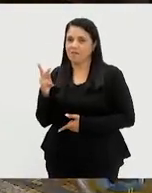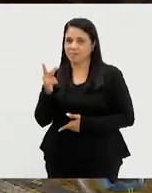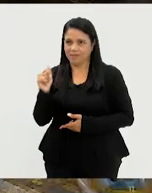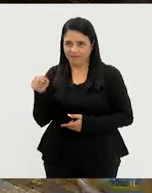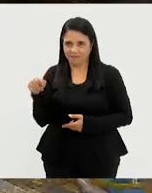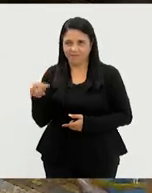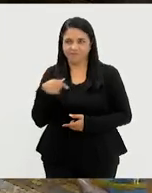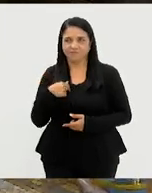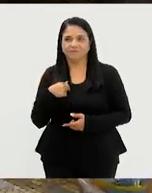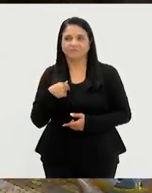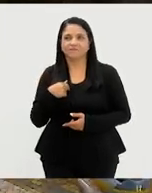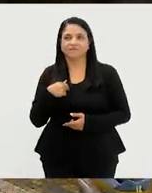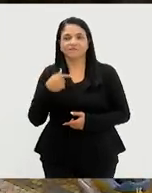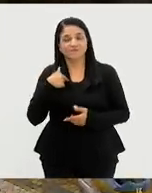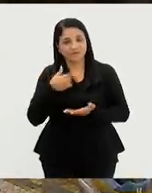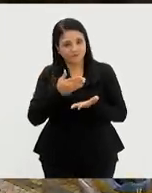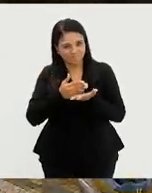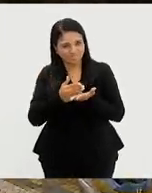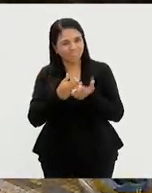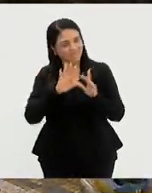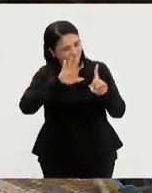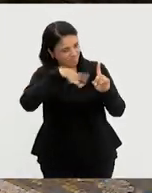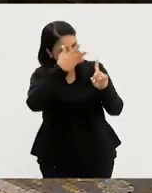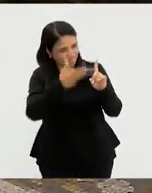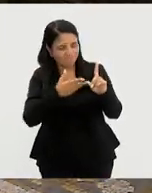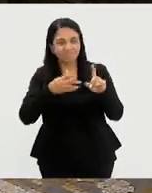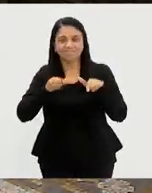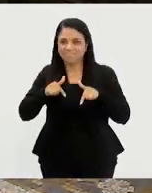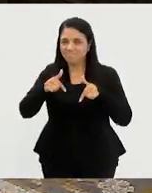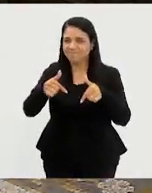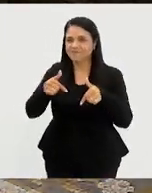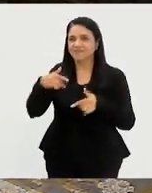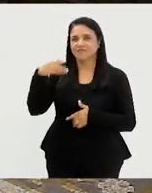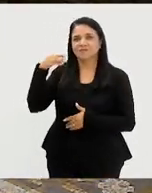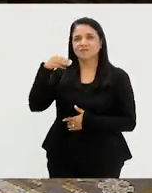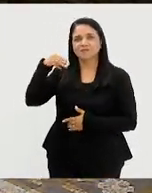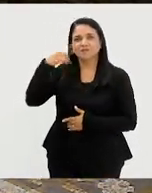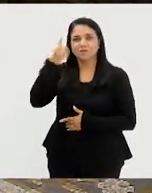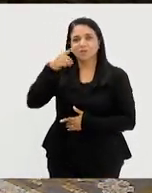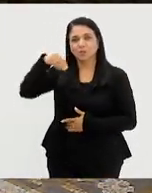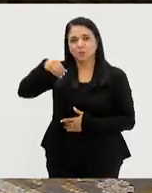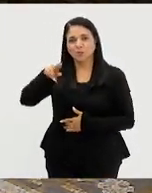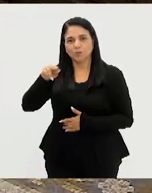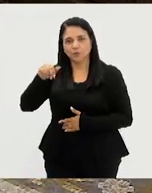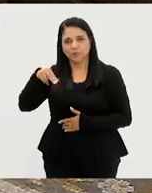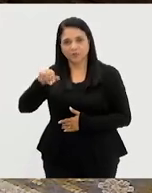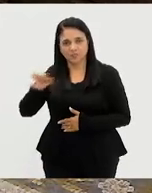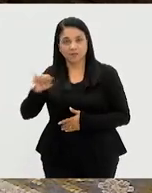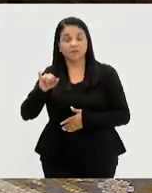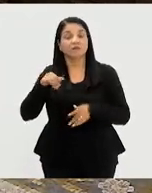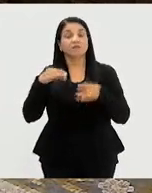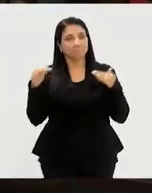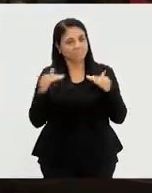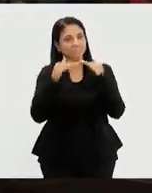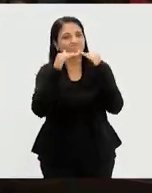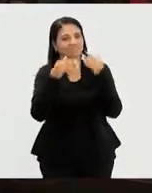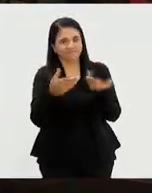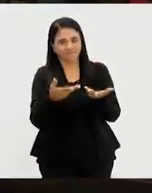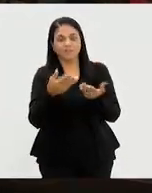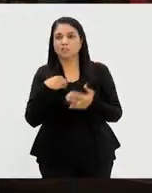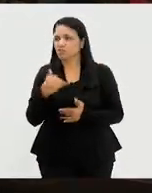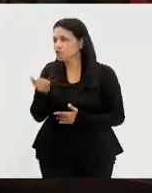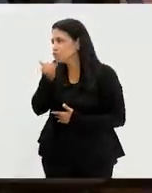Rocha iniciativa do deputado munir Neto nosso parecer é favorável Obrigado Deputado peço desculpas